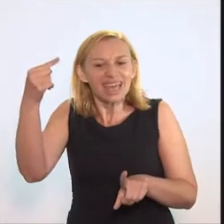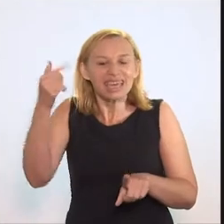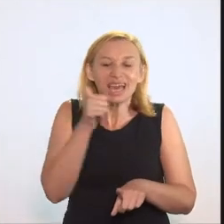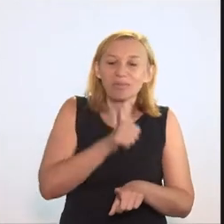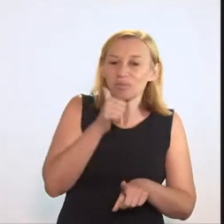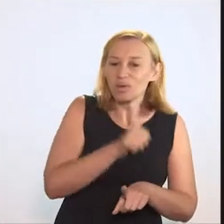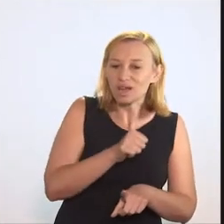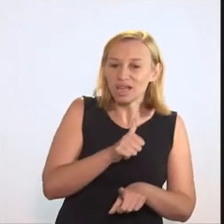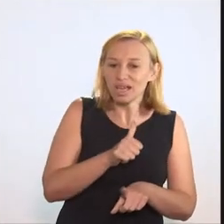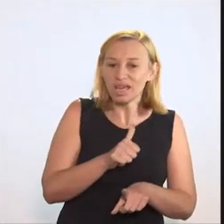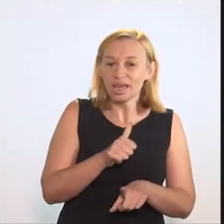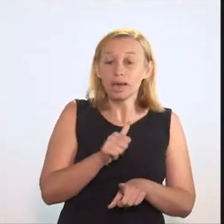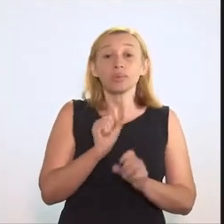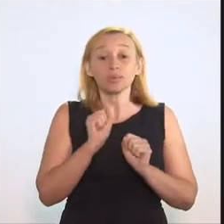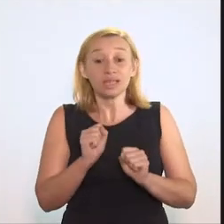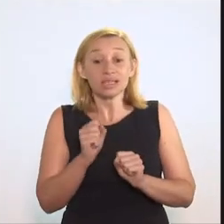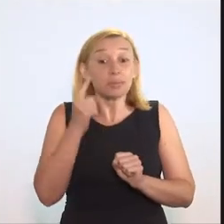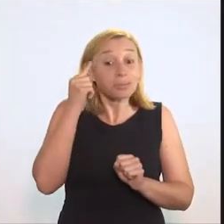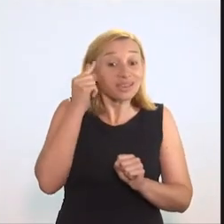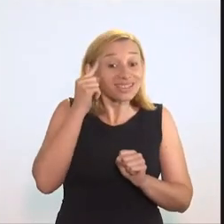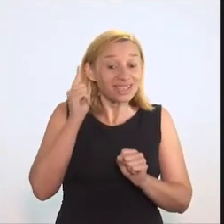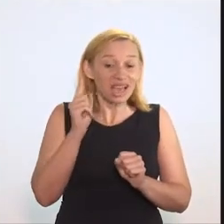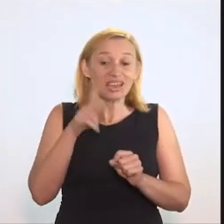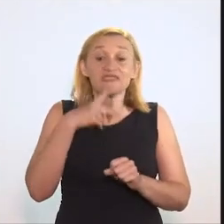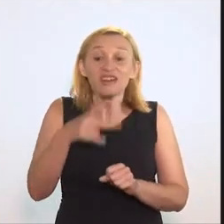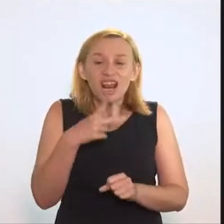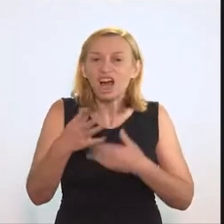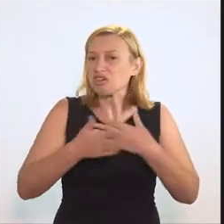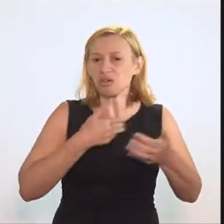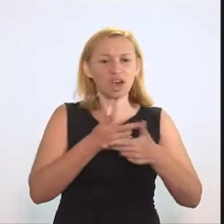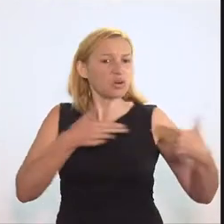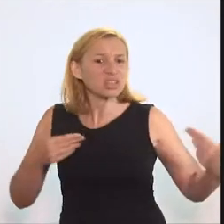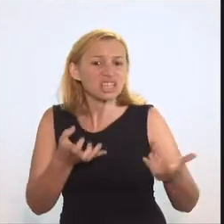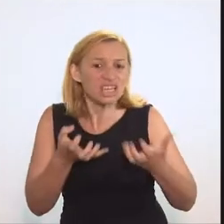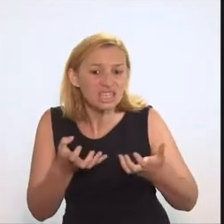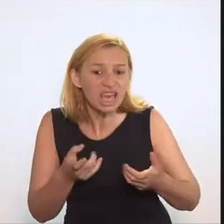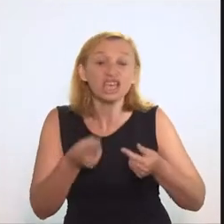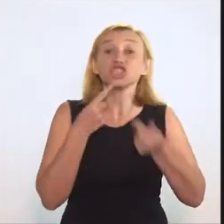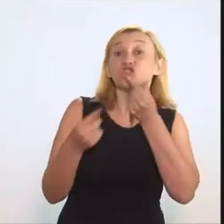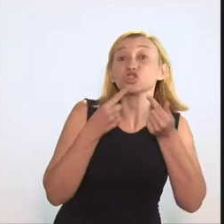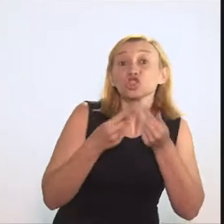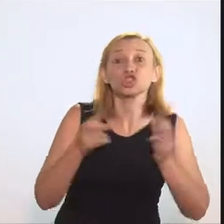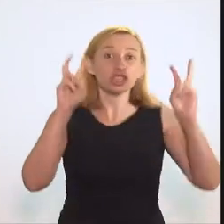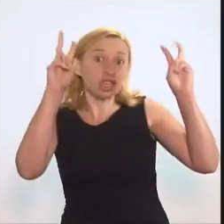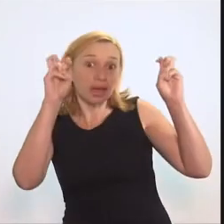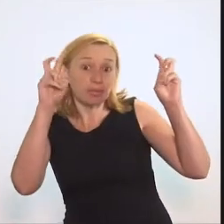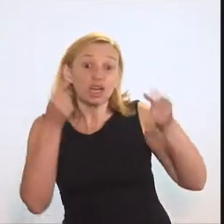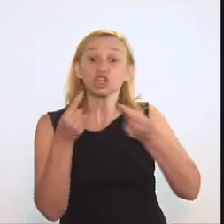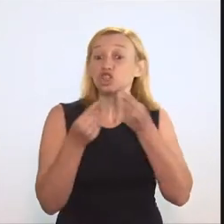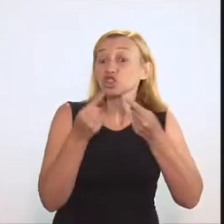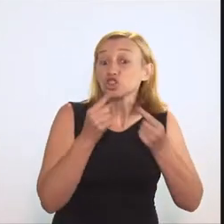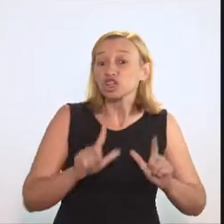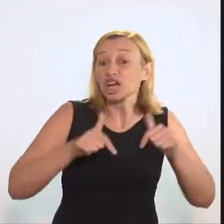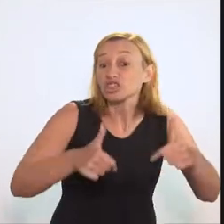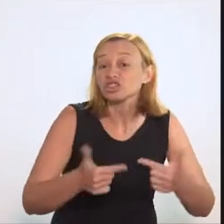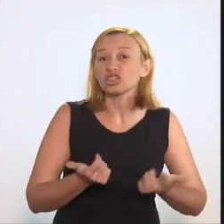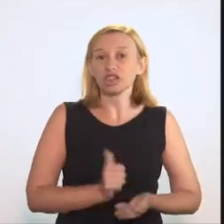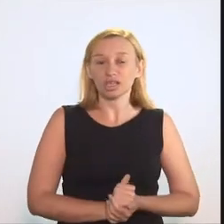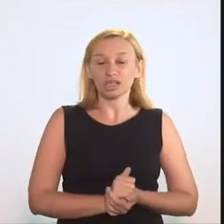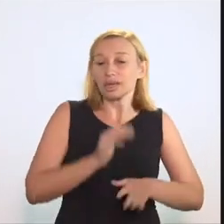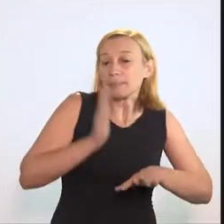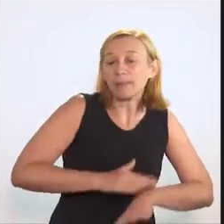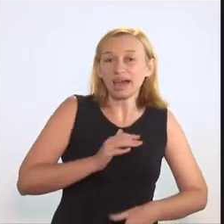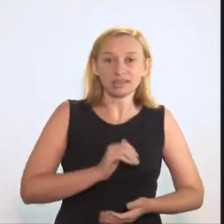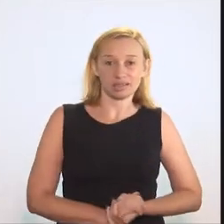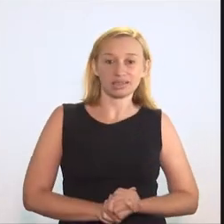ideia de que a mulher pudesse ter um espaço para que ela pudesse falar o que ela quisesse, pudesse discutir temas, pudesse discutir ações,